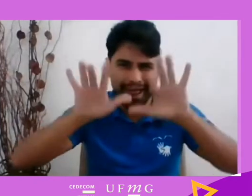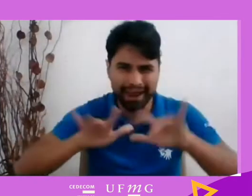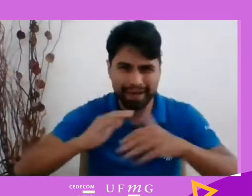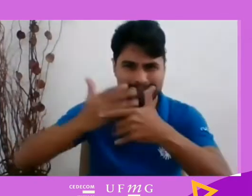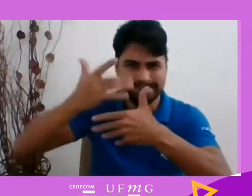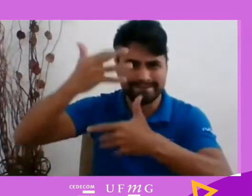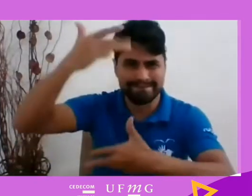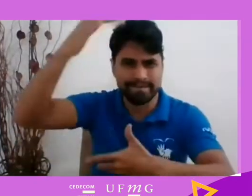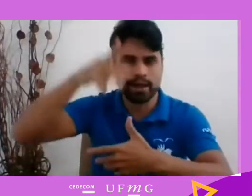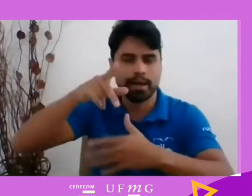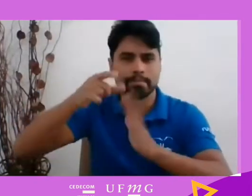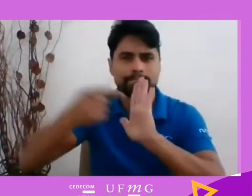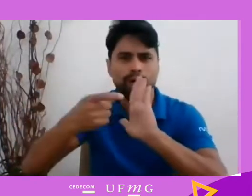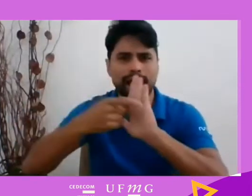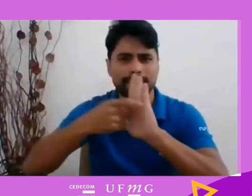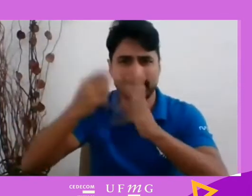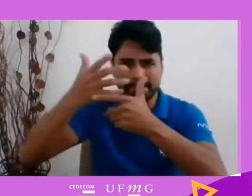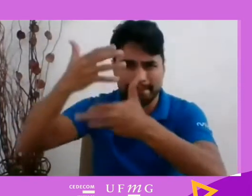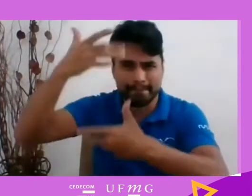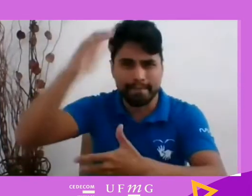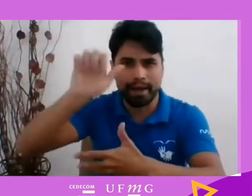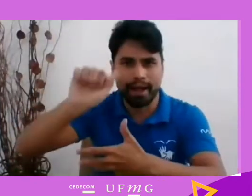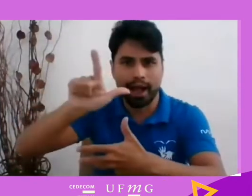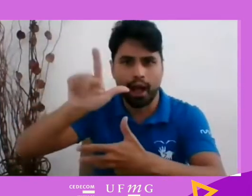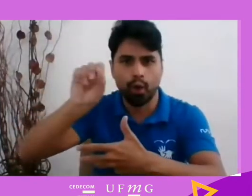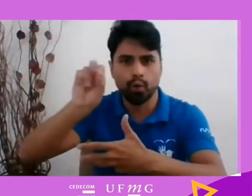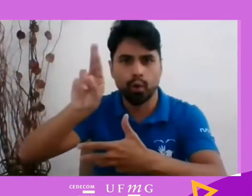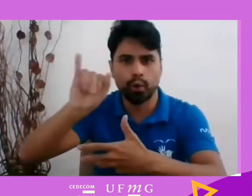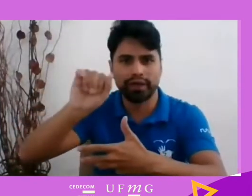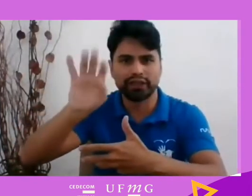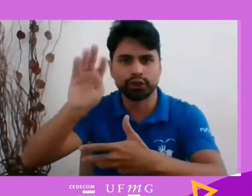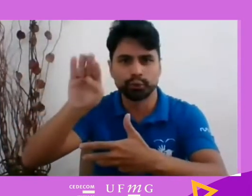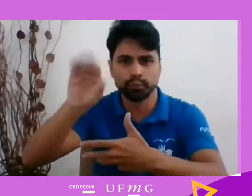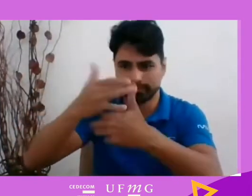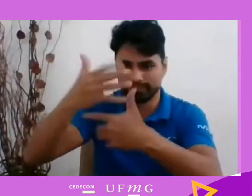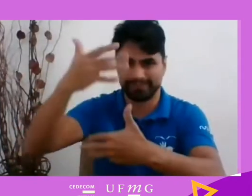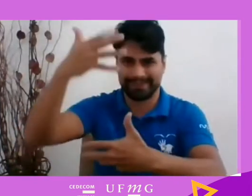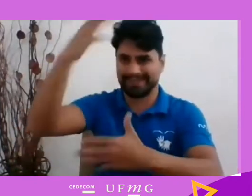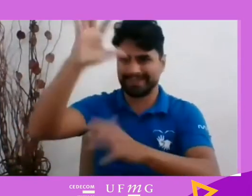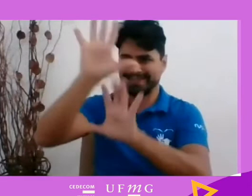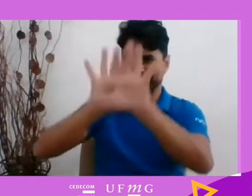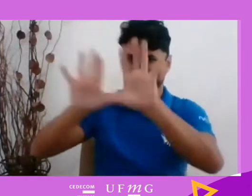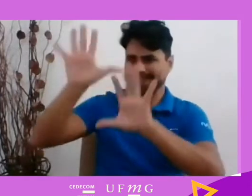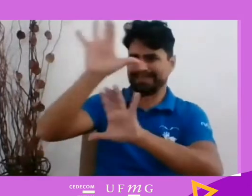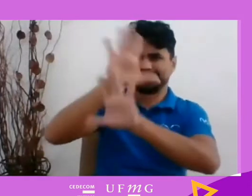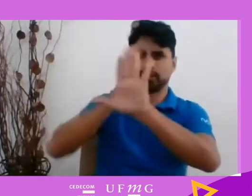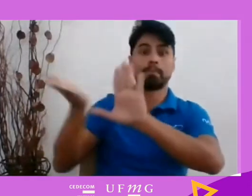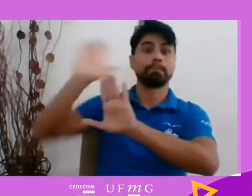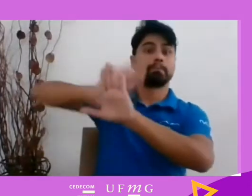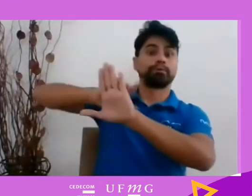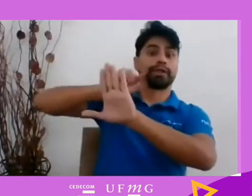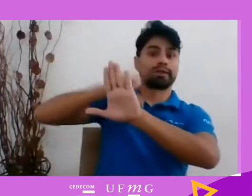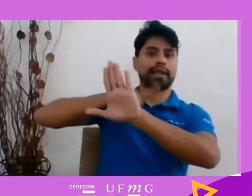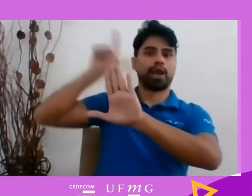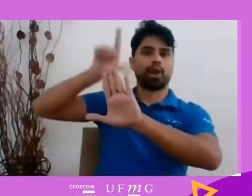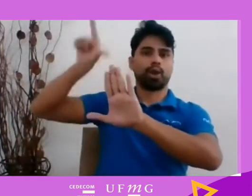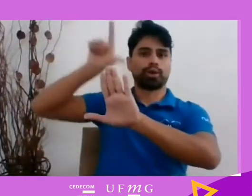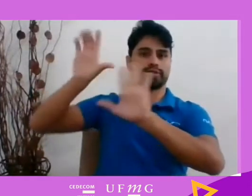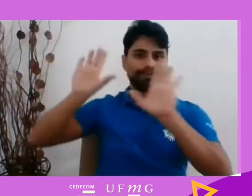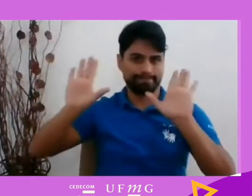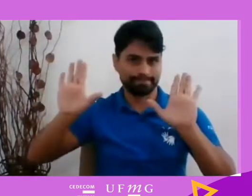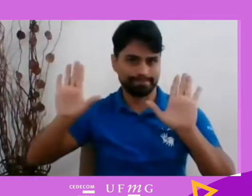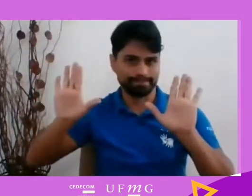houvesse adesão social. É isso que caracteriza uma lógica transmídia. Então, há uma certa estratégia